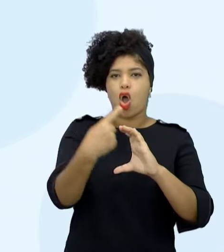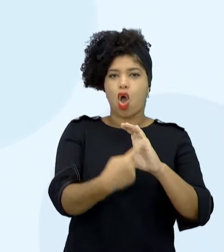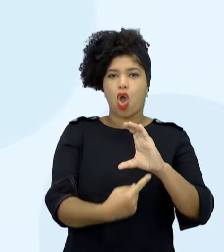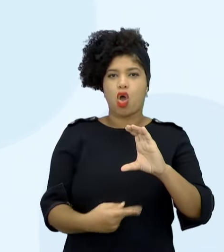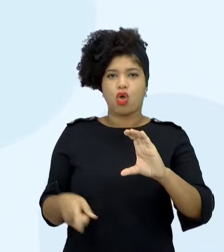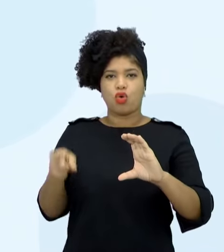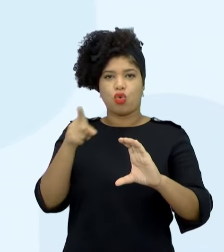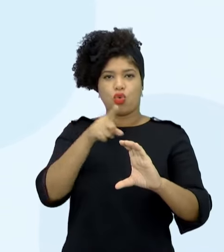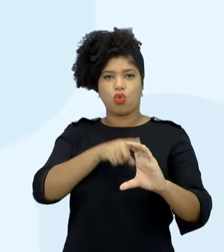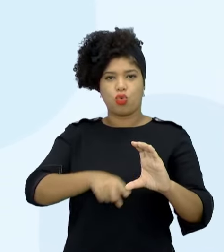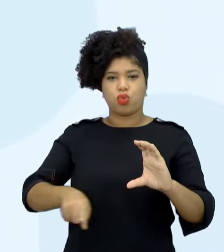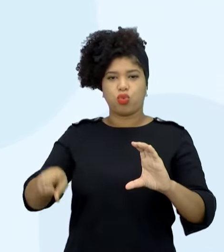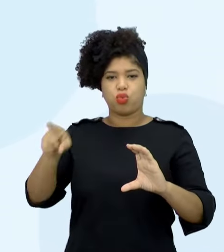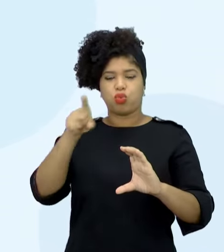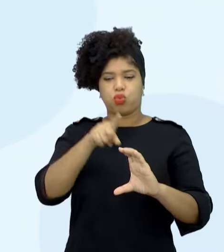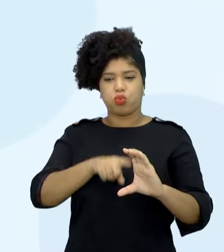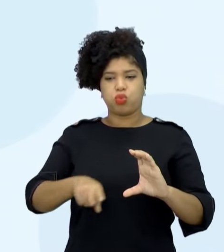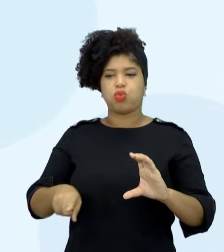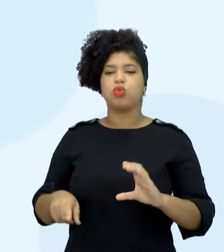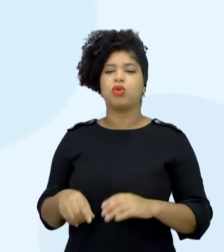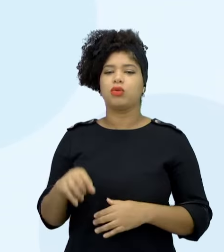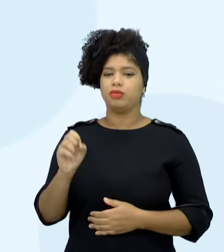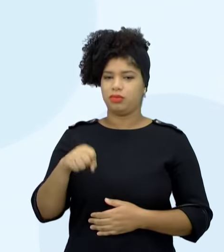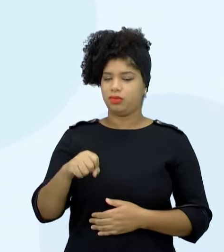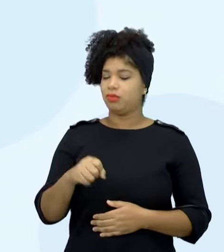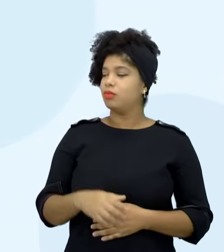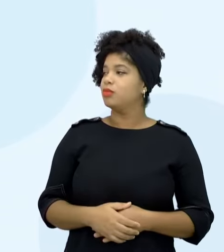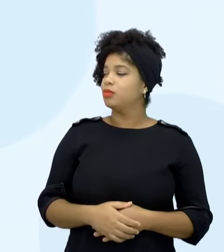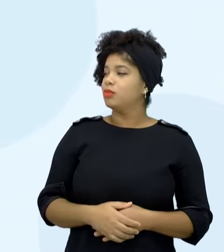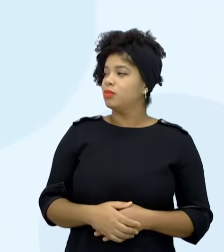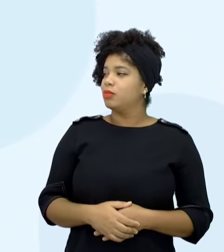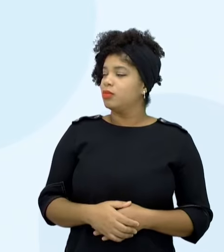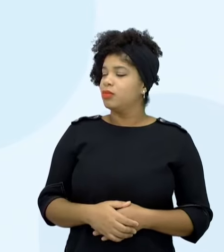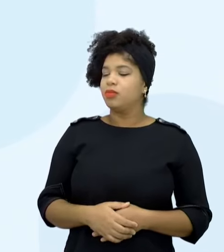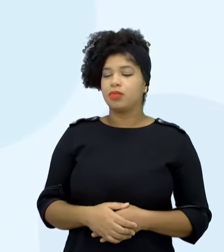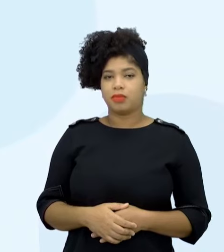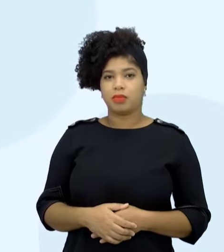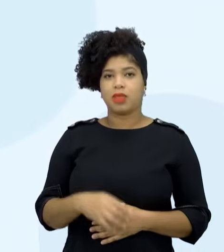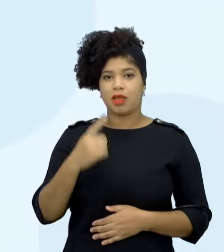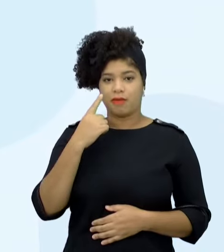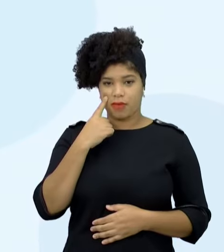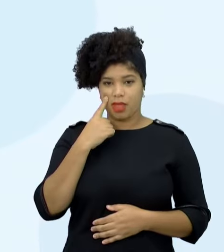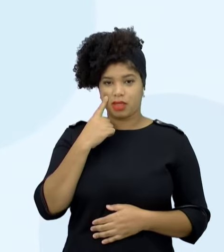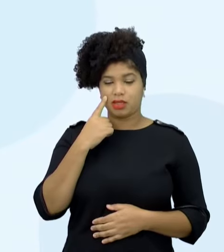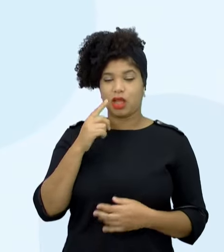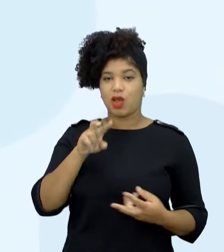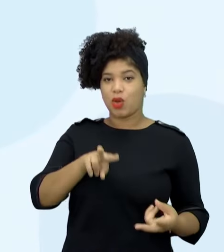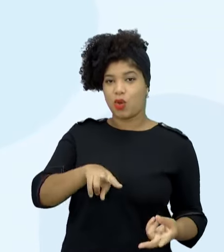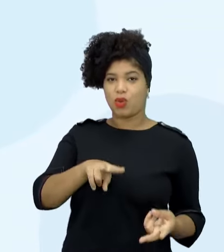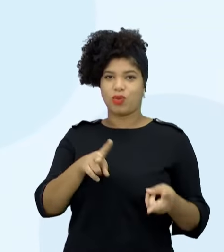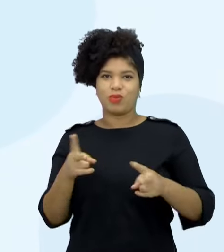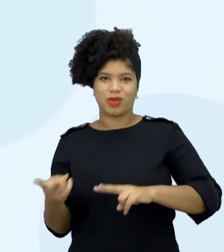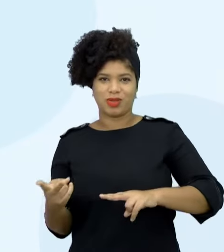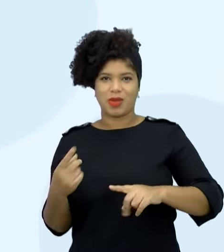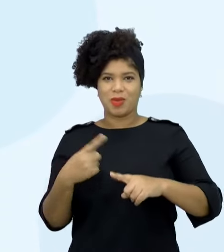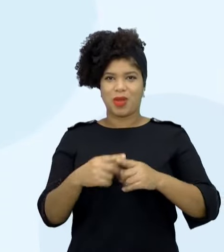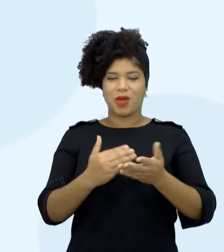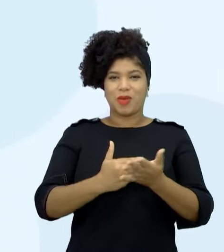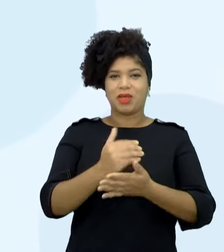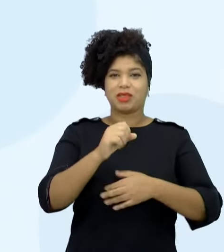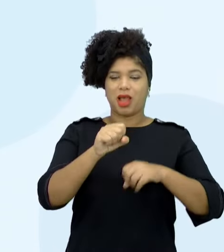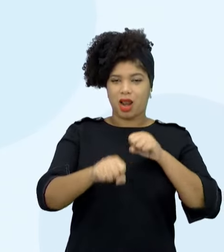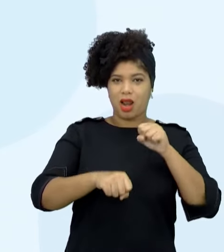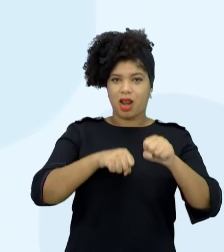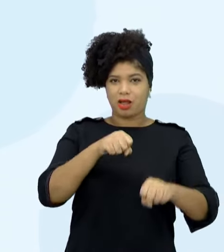de rotação, tá bom? Tá girando ali, energia mecânica transformada pela... Na verdade, assim,